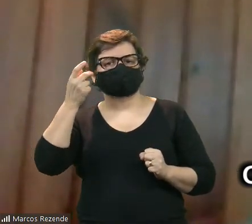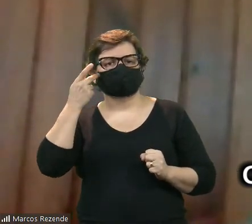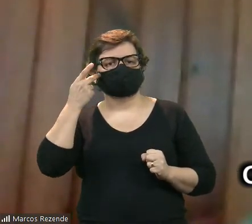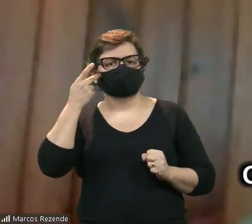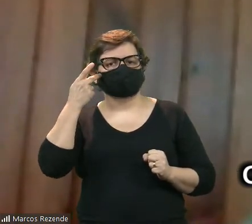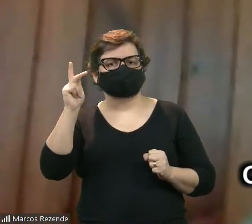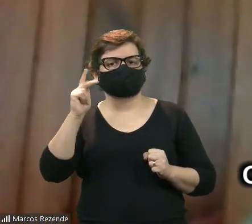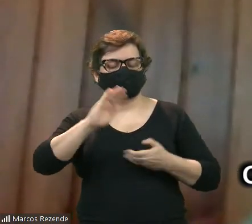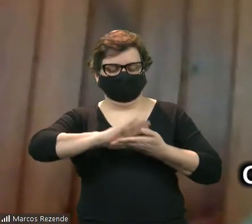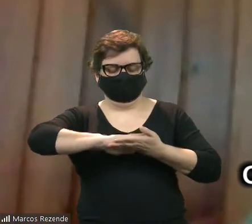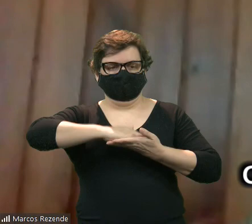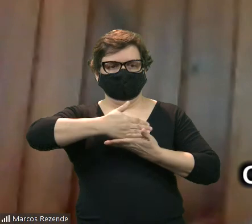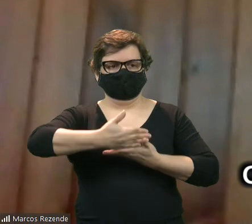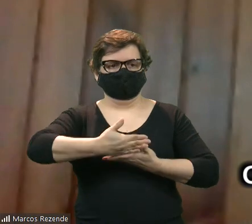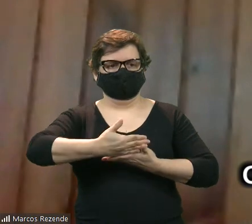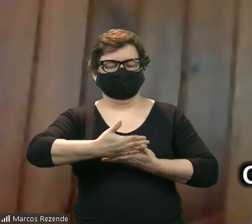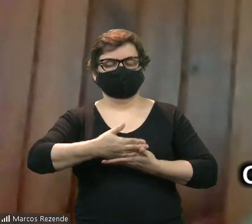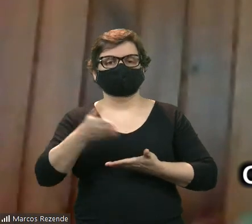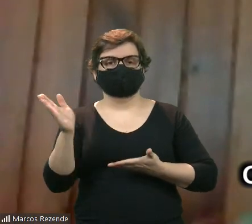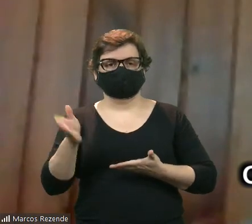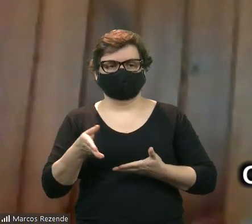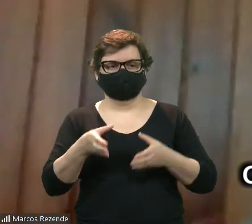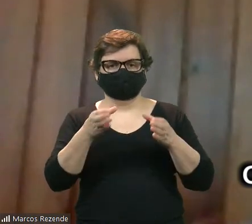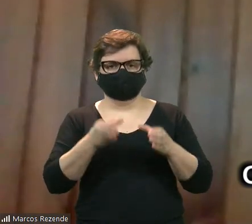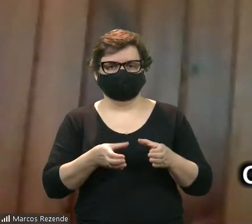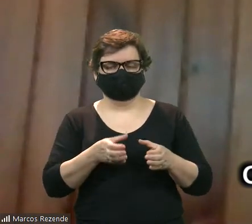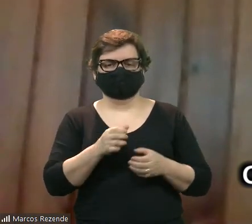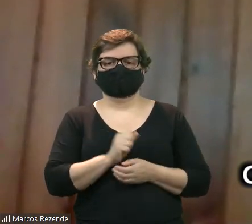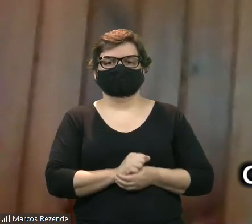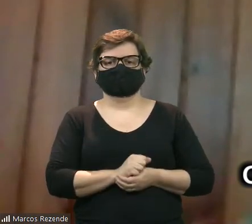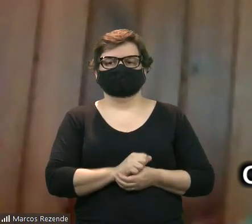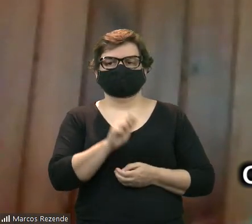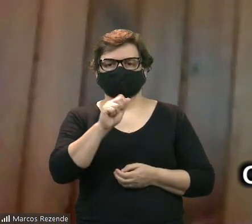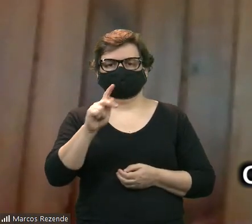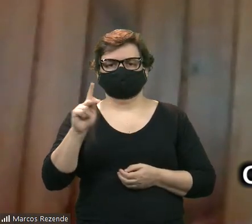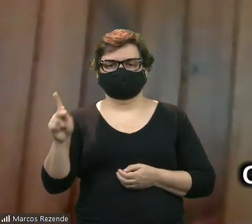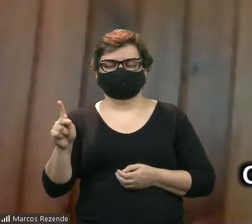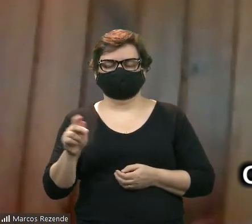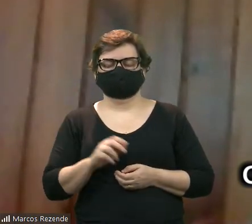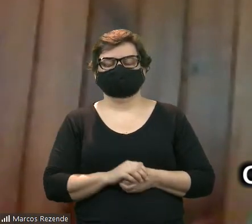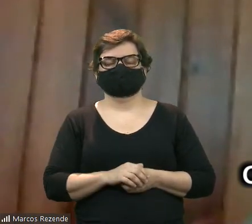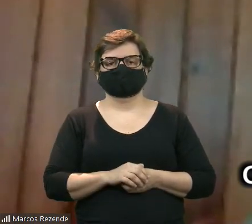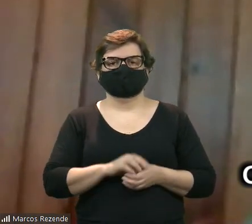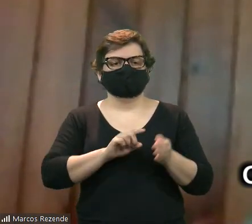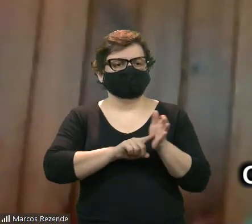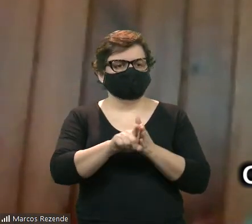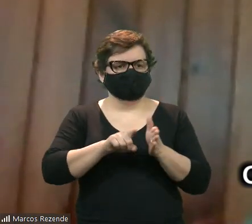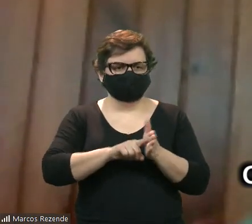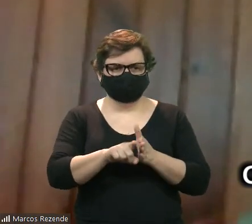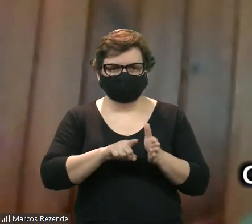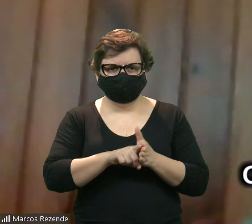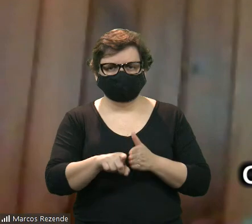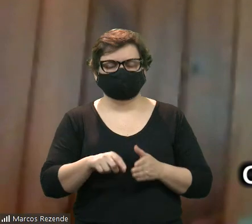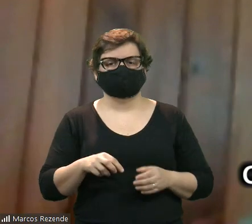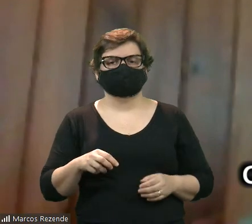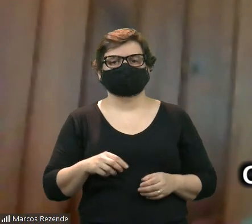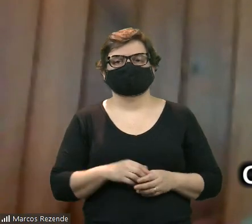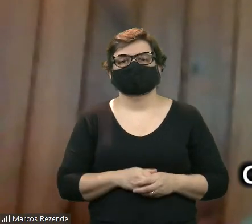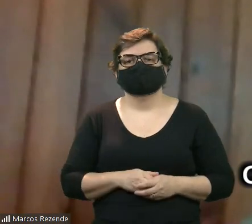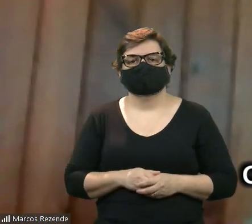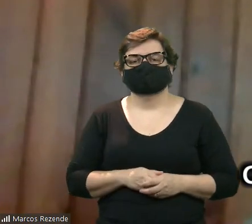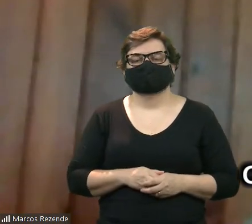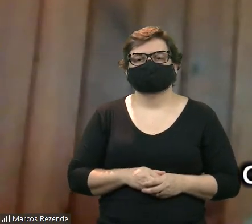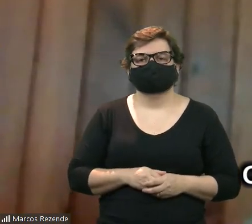dos notebooks já instalado o programa e tirar dúvidas em relação